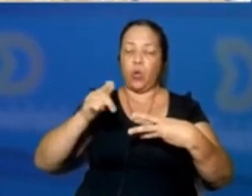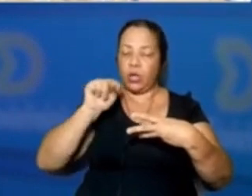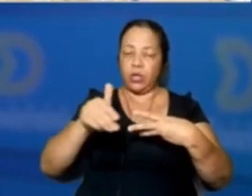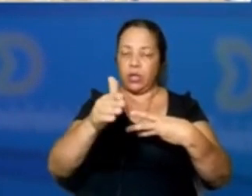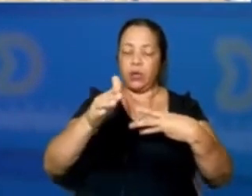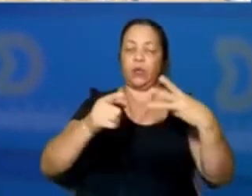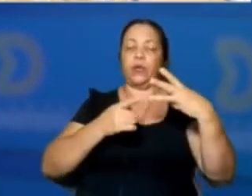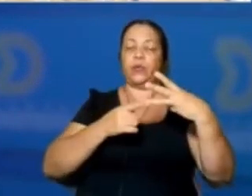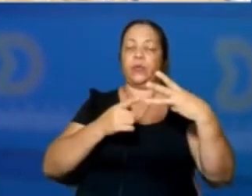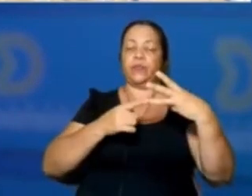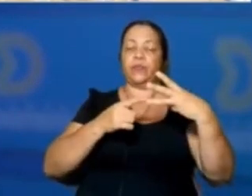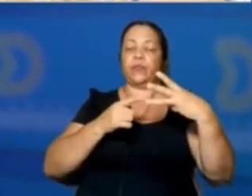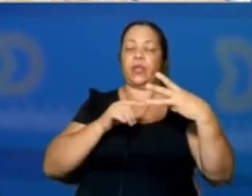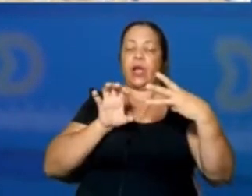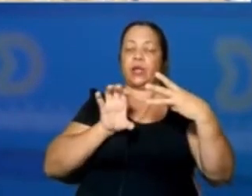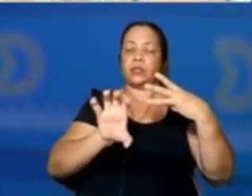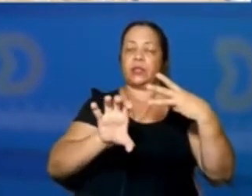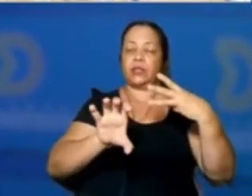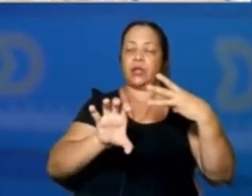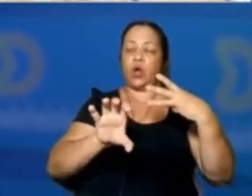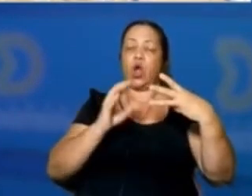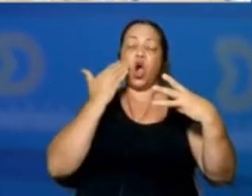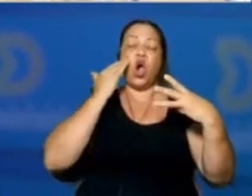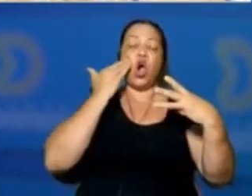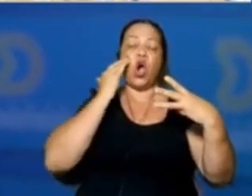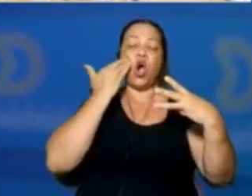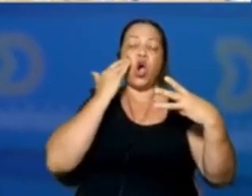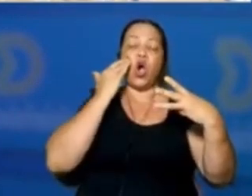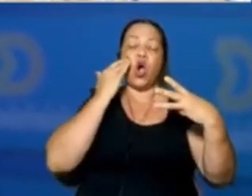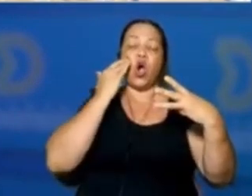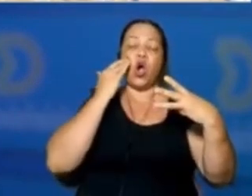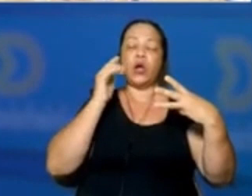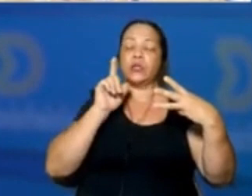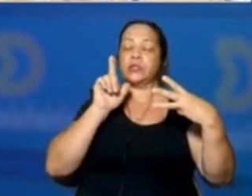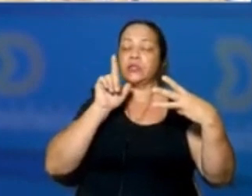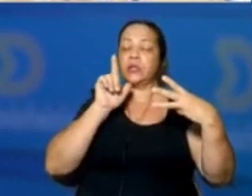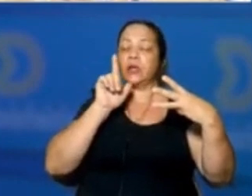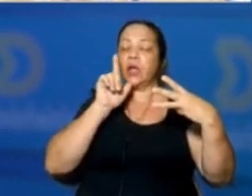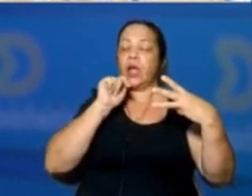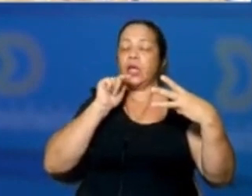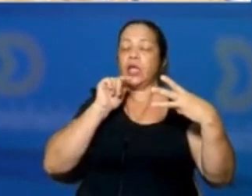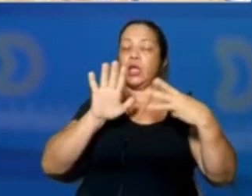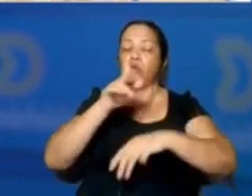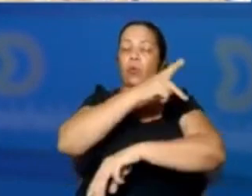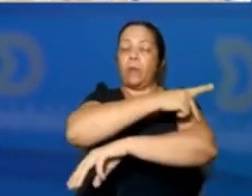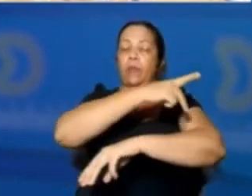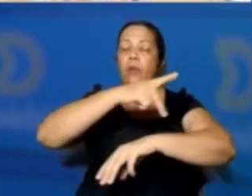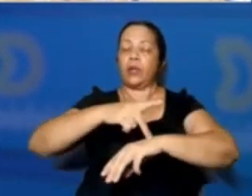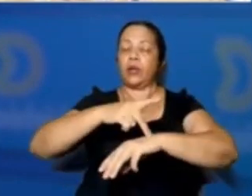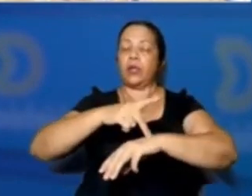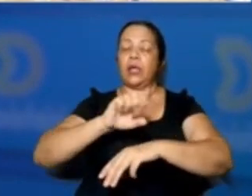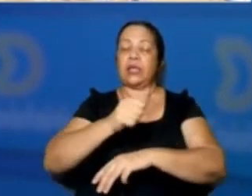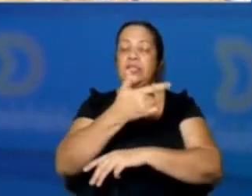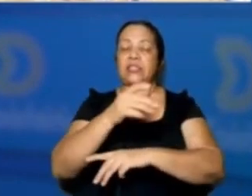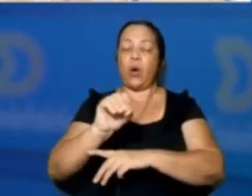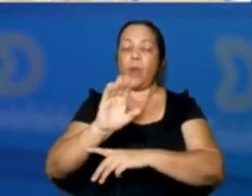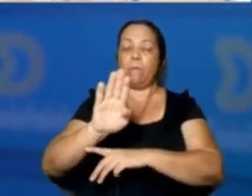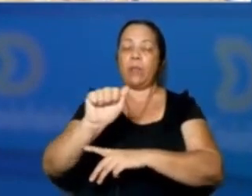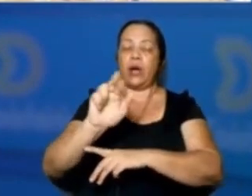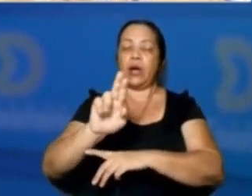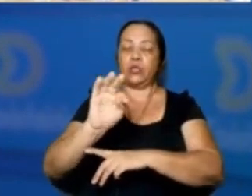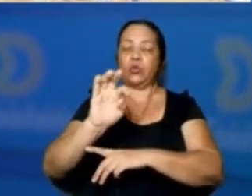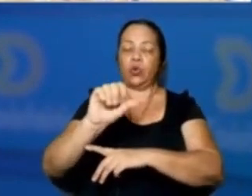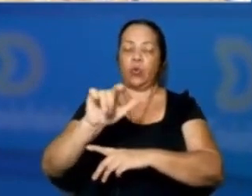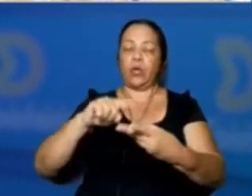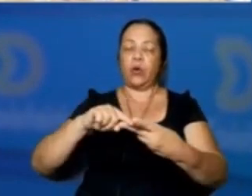grande região central aí em rosa, que são os afluentes da Bacia do Paranoá, que engloba o Rio São Bartolomeu, o